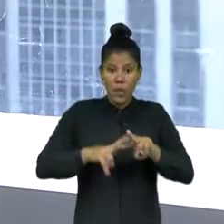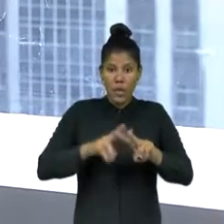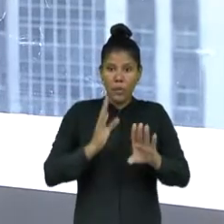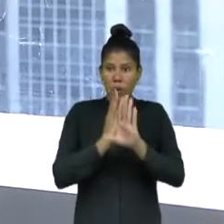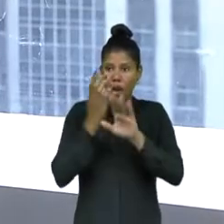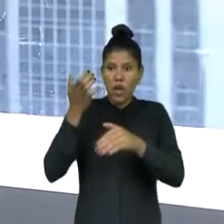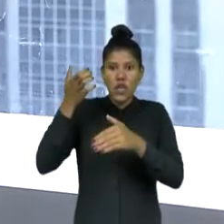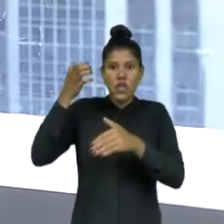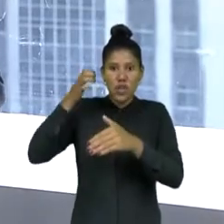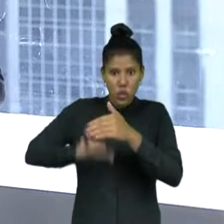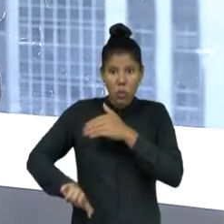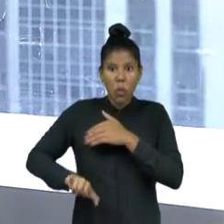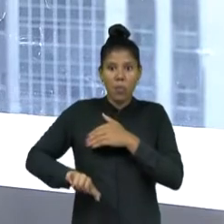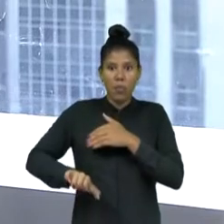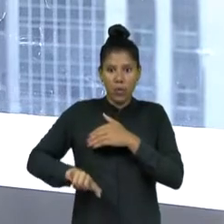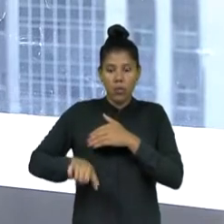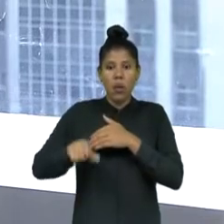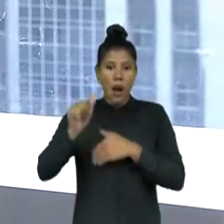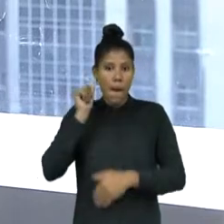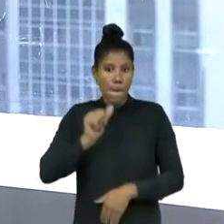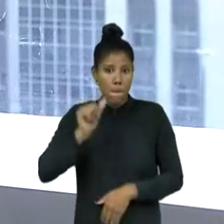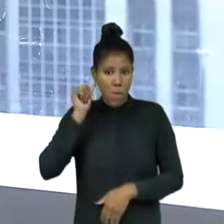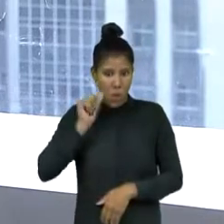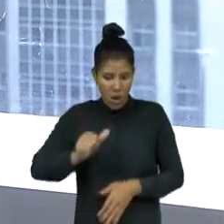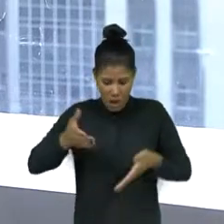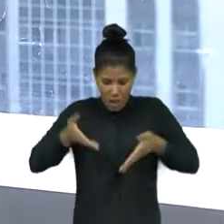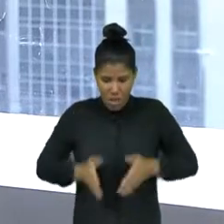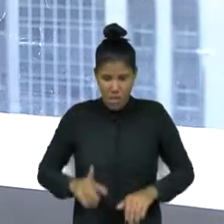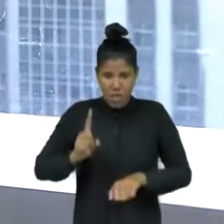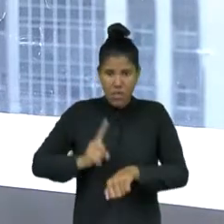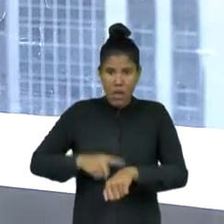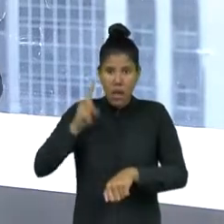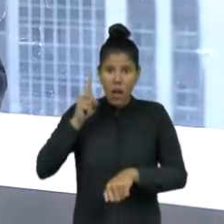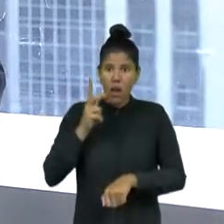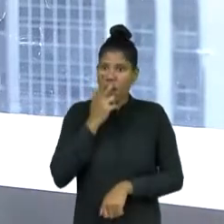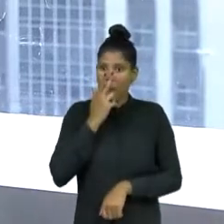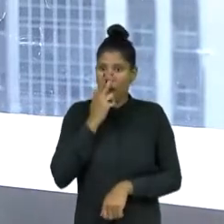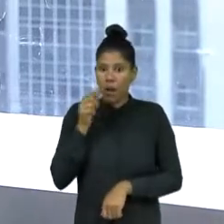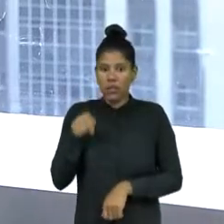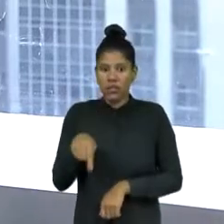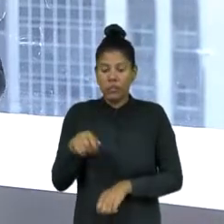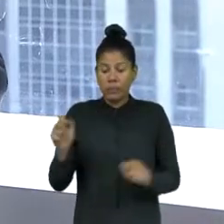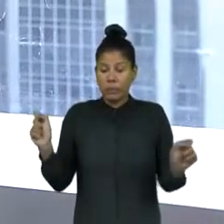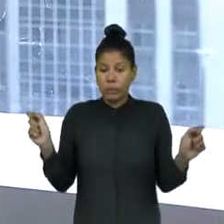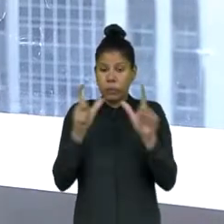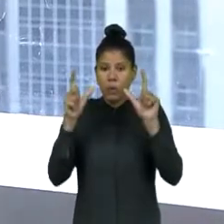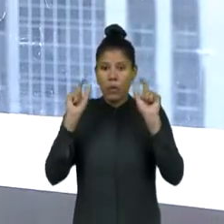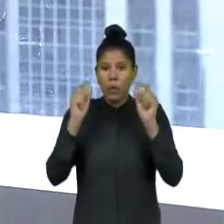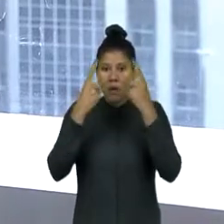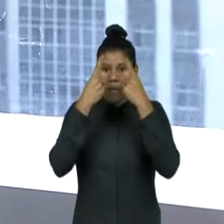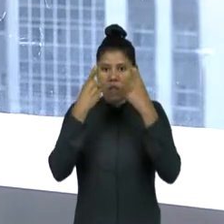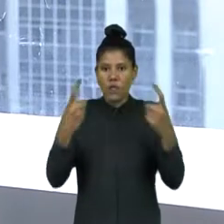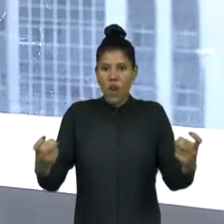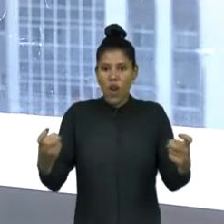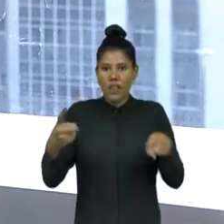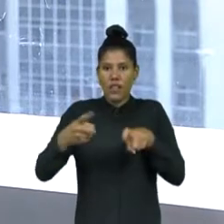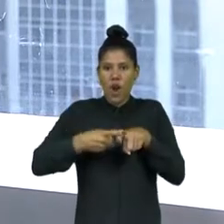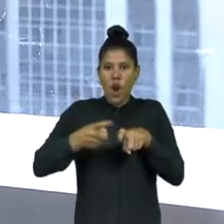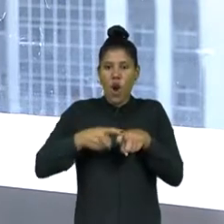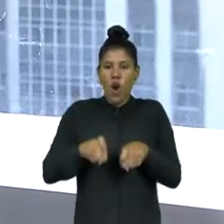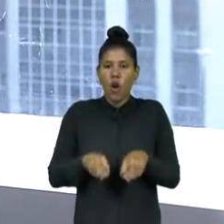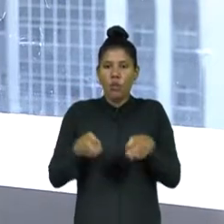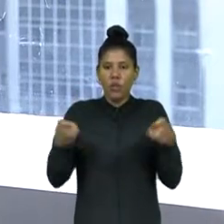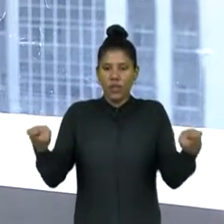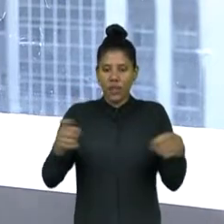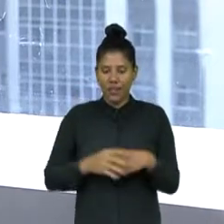paciente durante o parto em um hospital do Rio de Janeiro reacende um alerta, o da violência obstétrica. Agora são